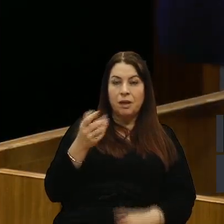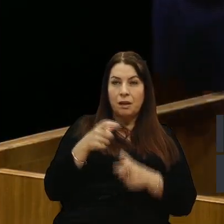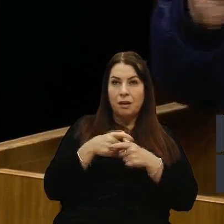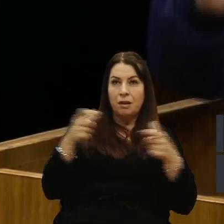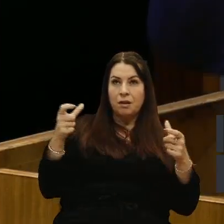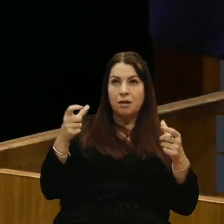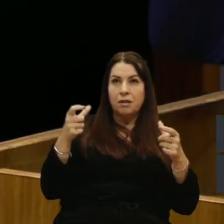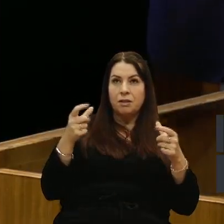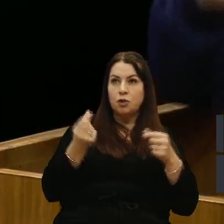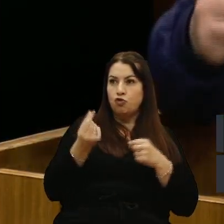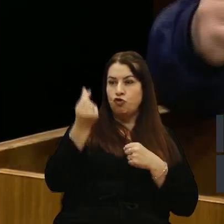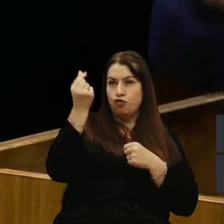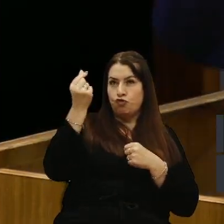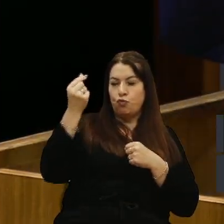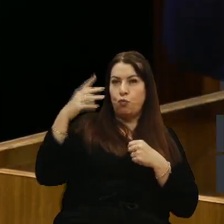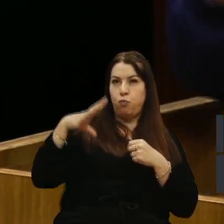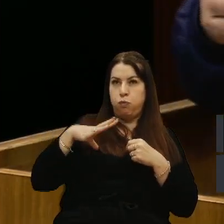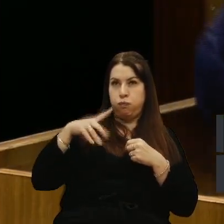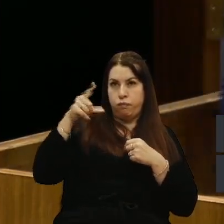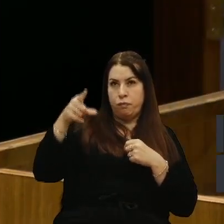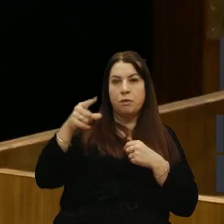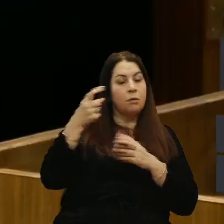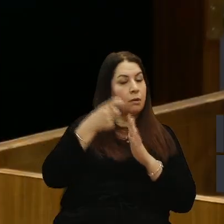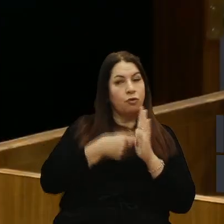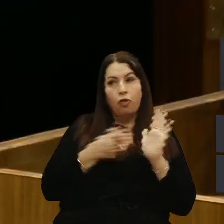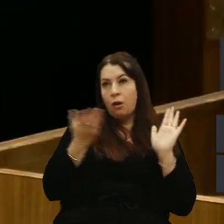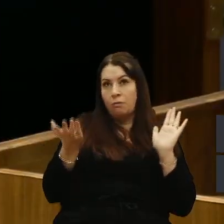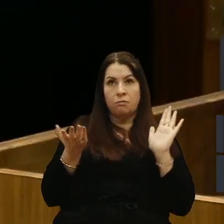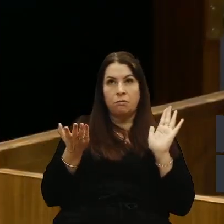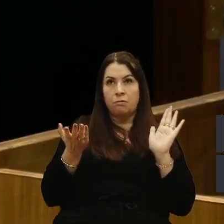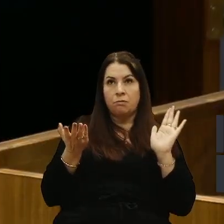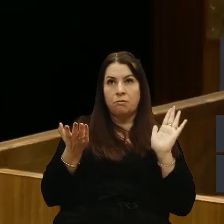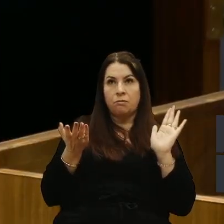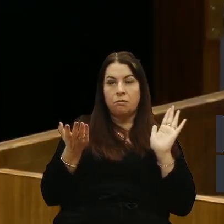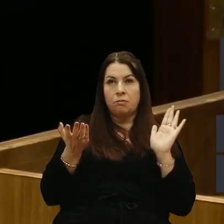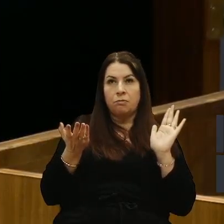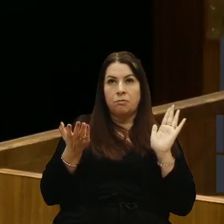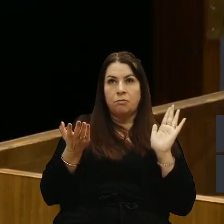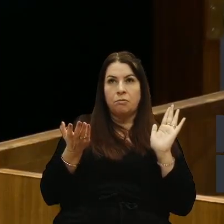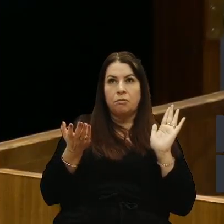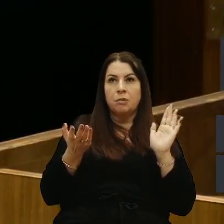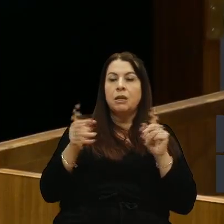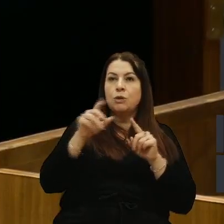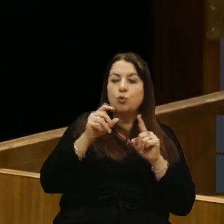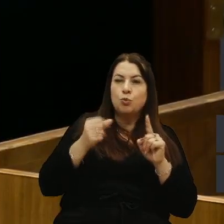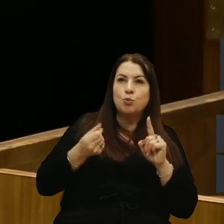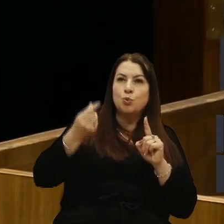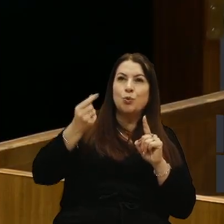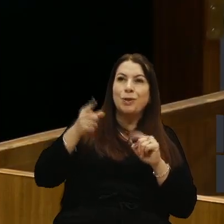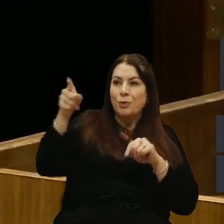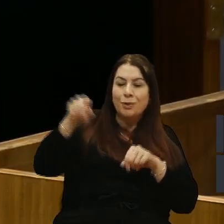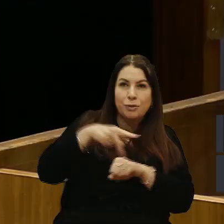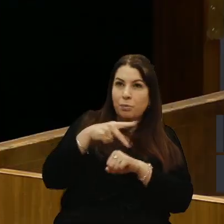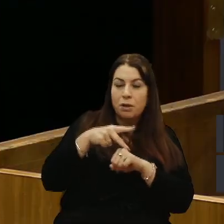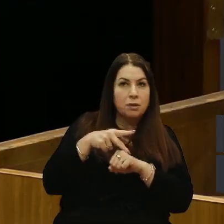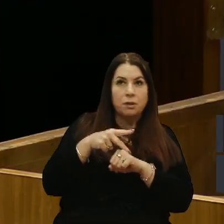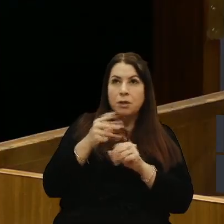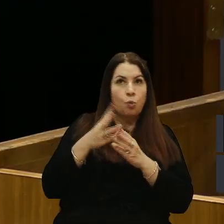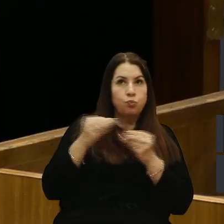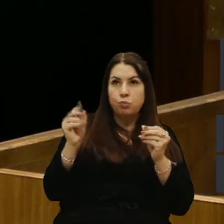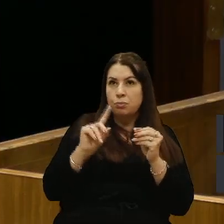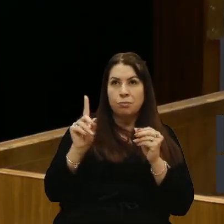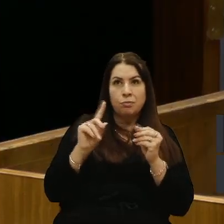grandes fortunas são taxadas. E os super ricos desses países não